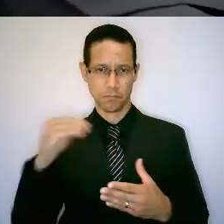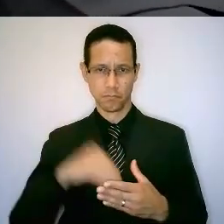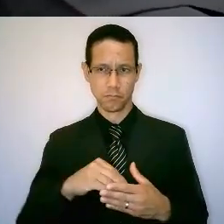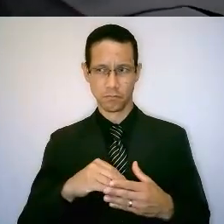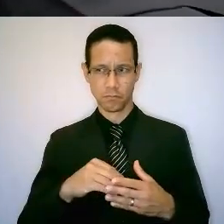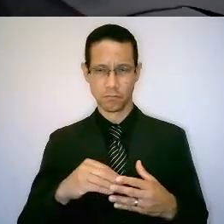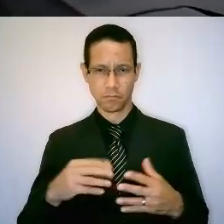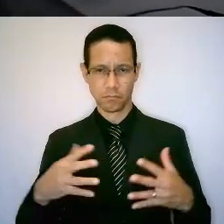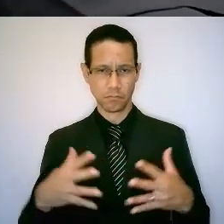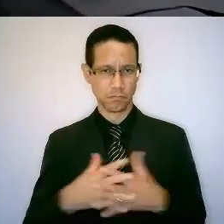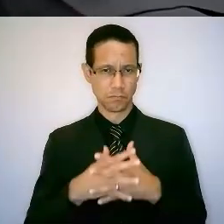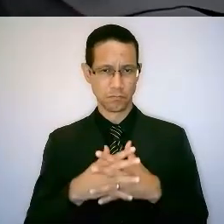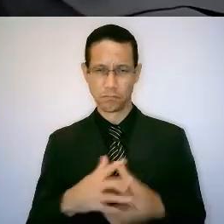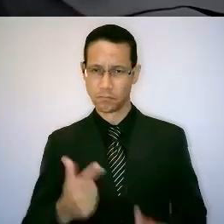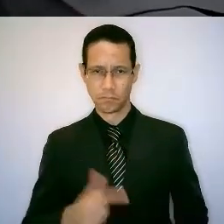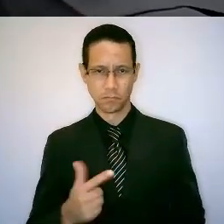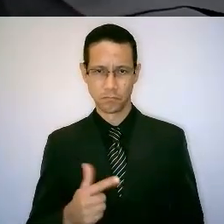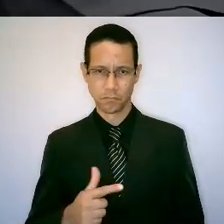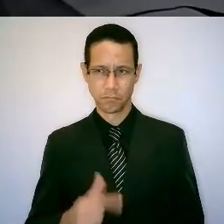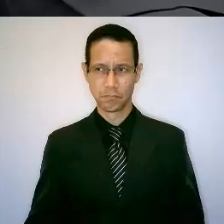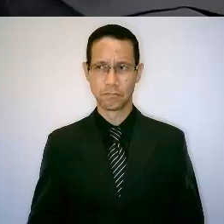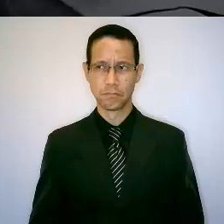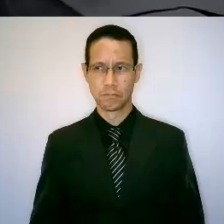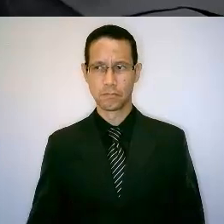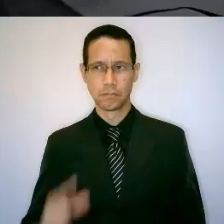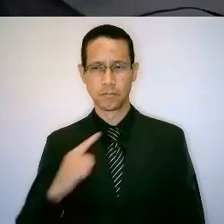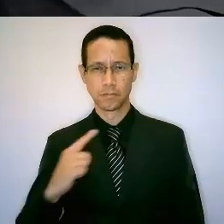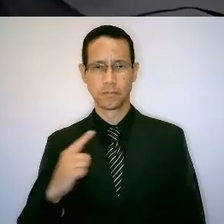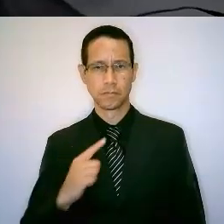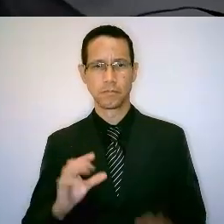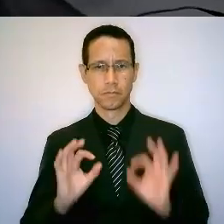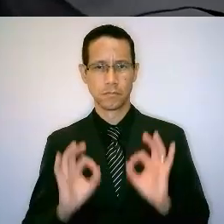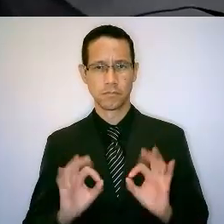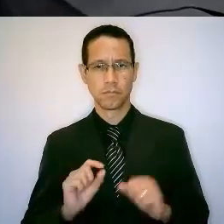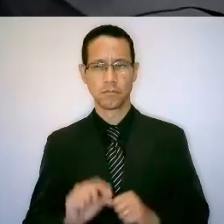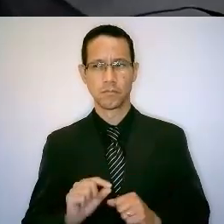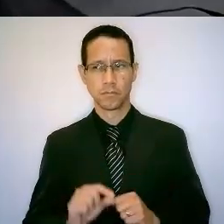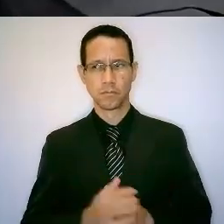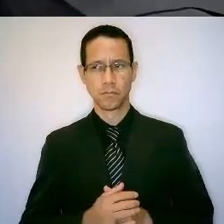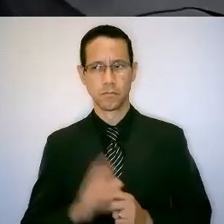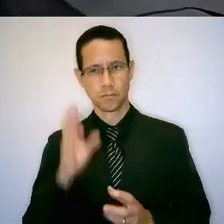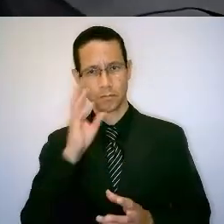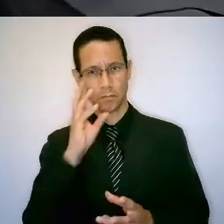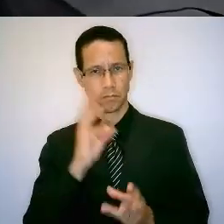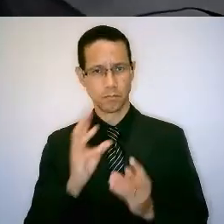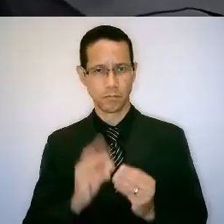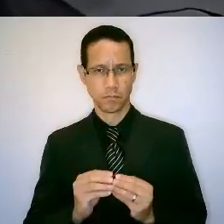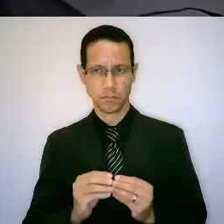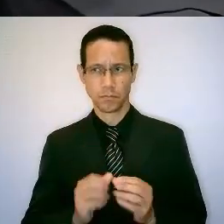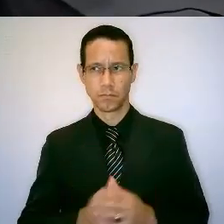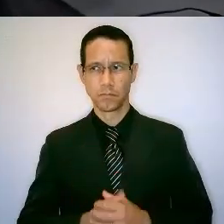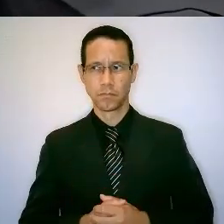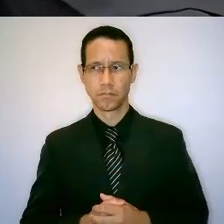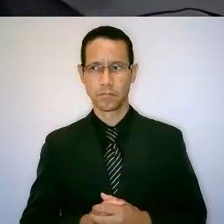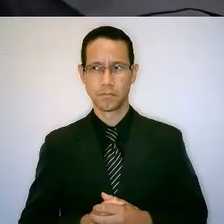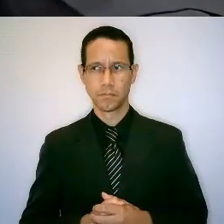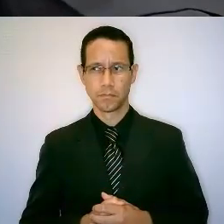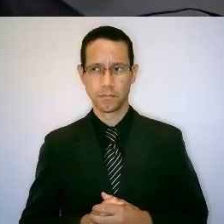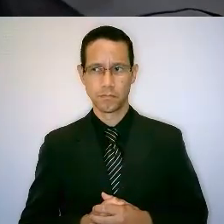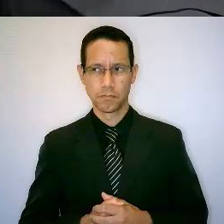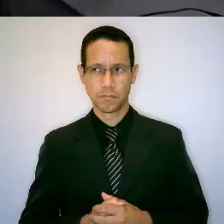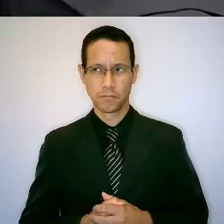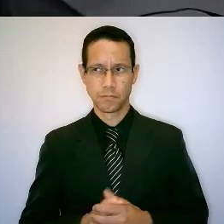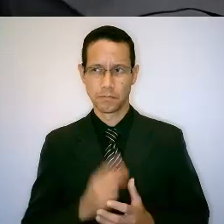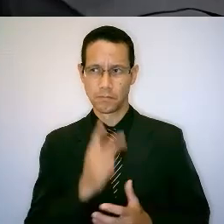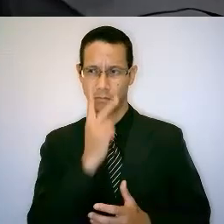o caso concreto que temos é que em resumo me parece